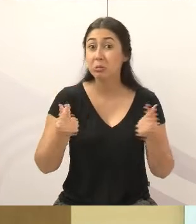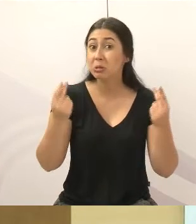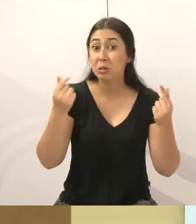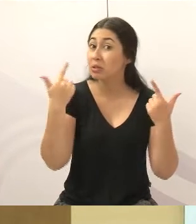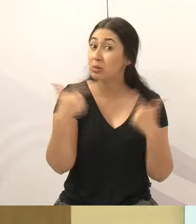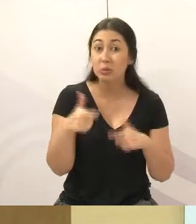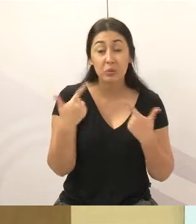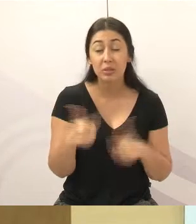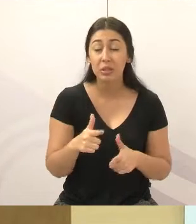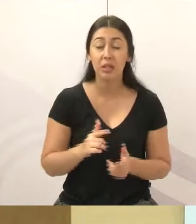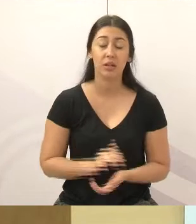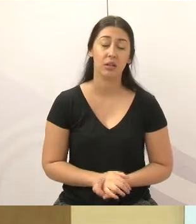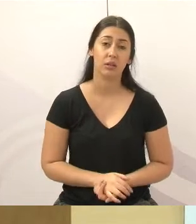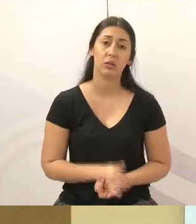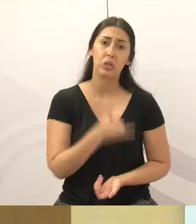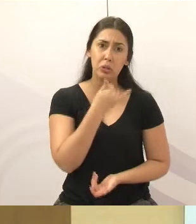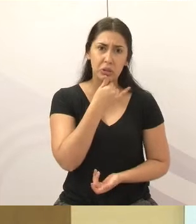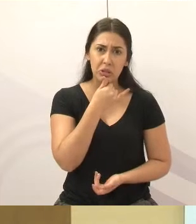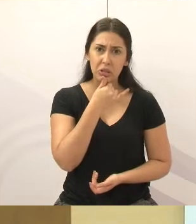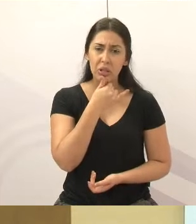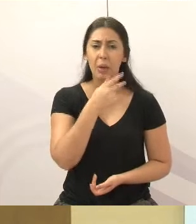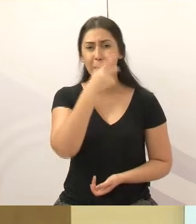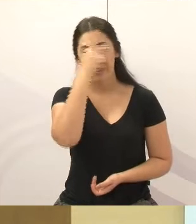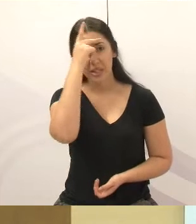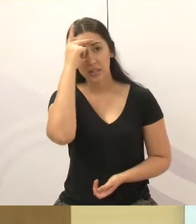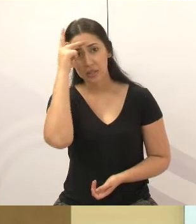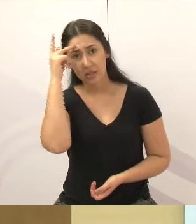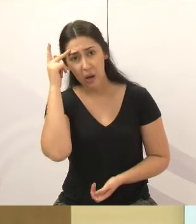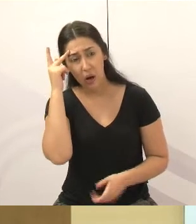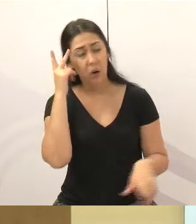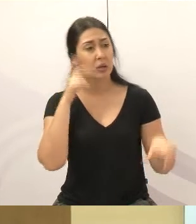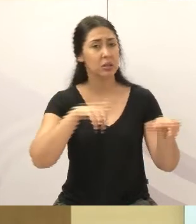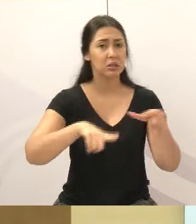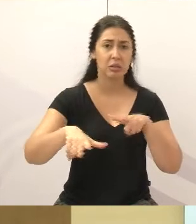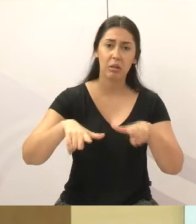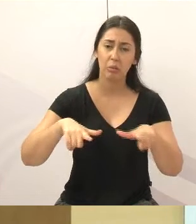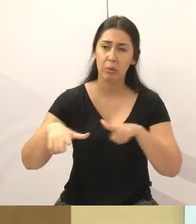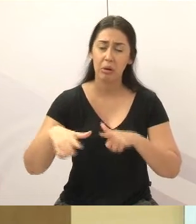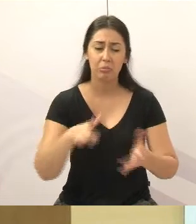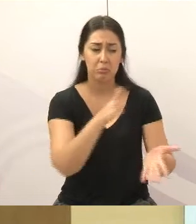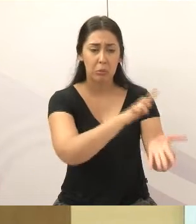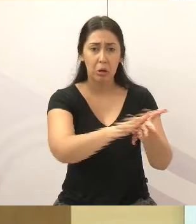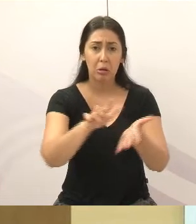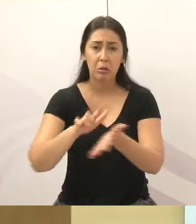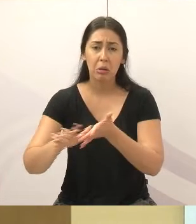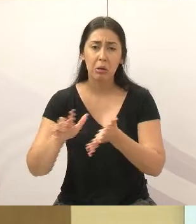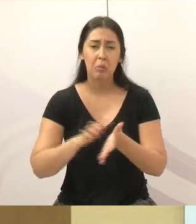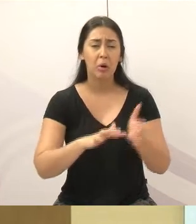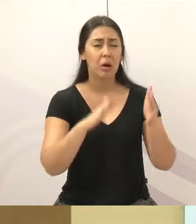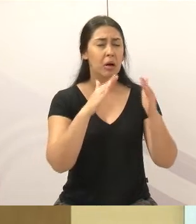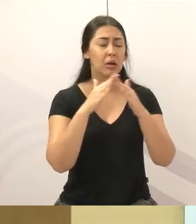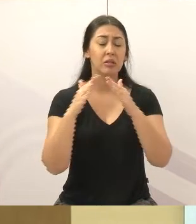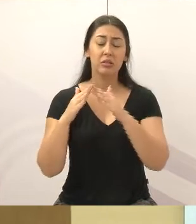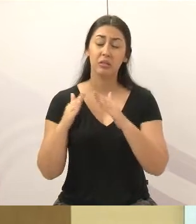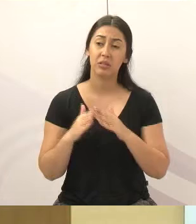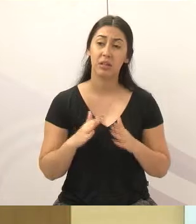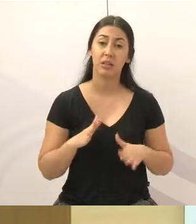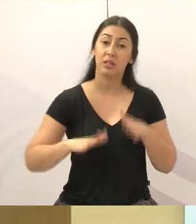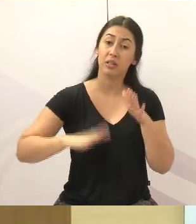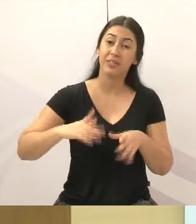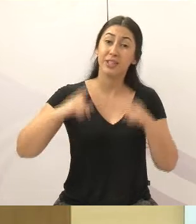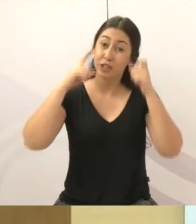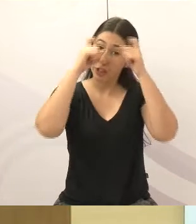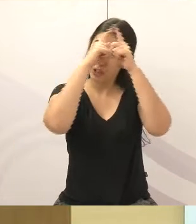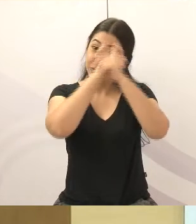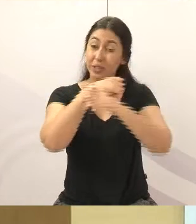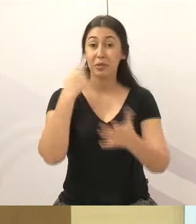nada nesse momento, infelizmente, as diaristas, né, que vive aí, apesar desses incentivos dos governos aí, mas tem dificuldade,